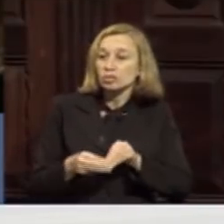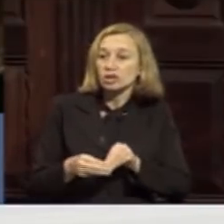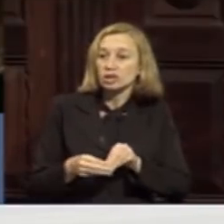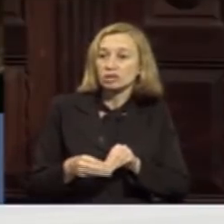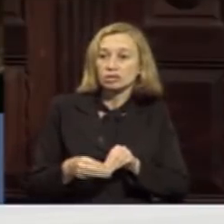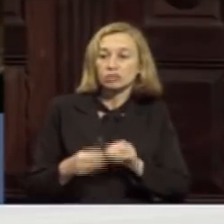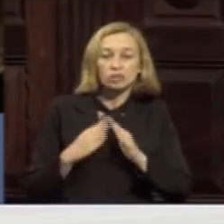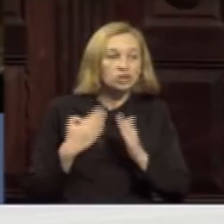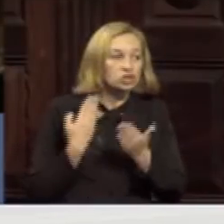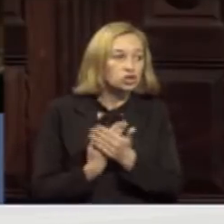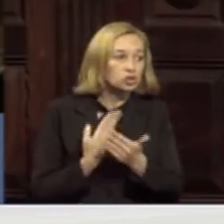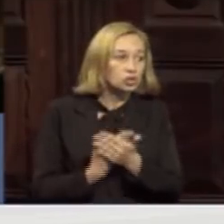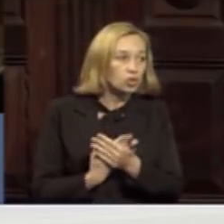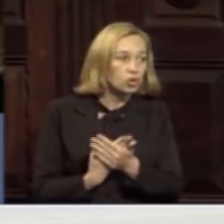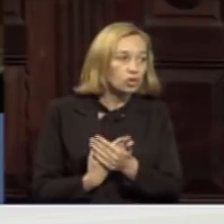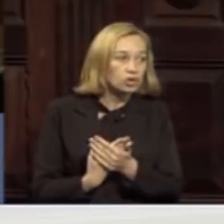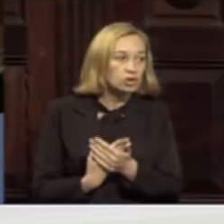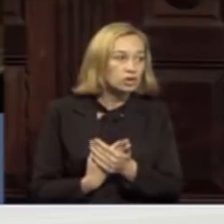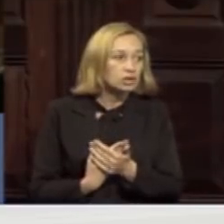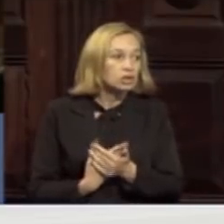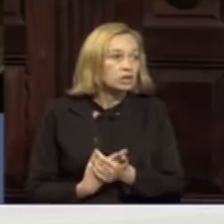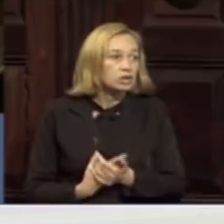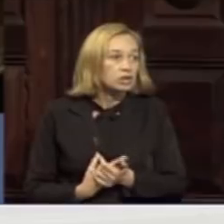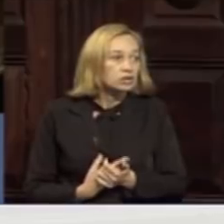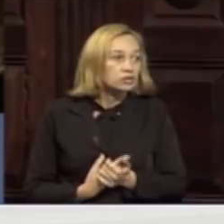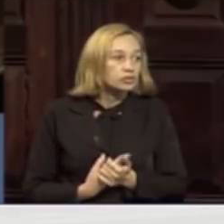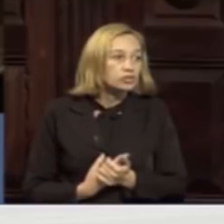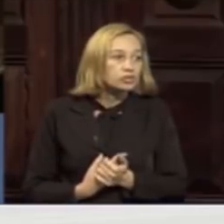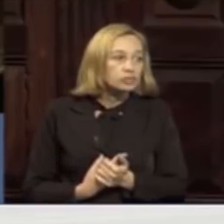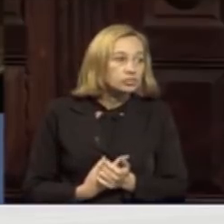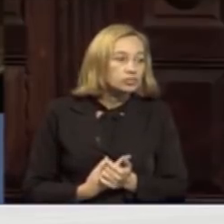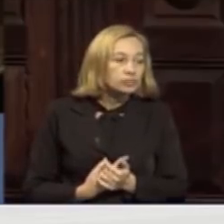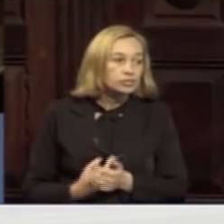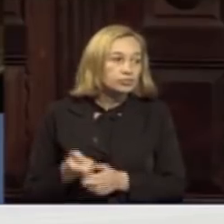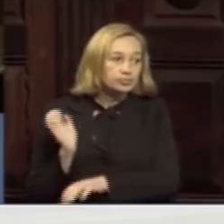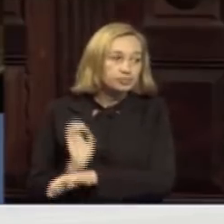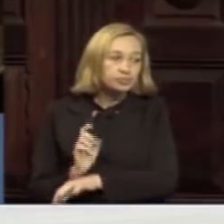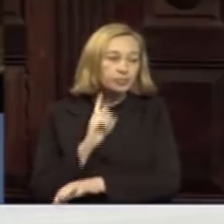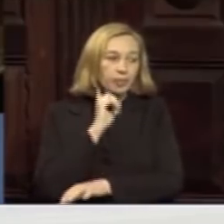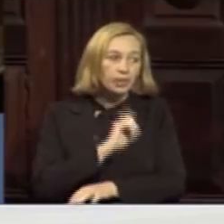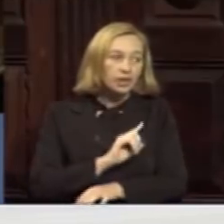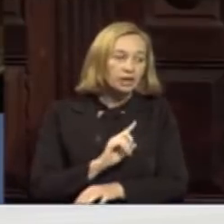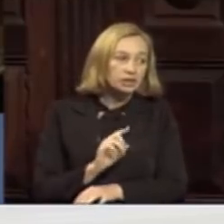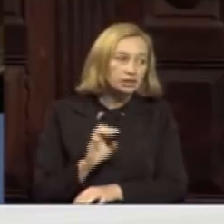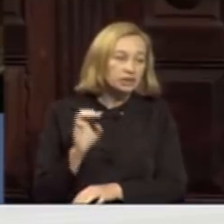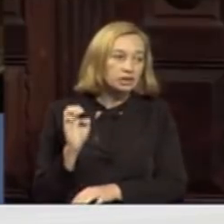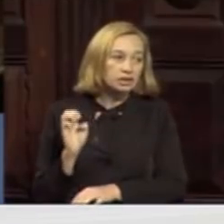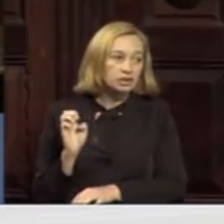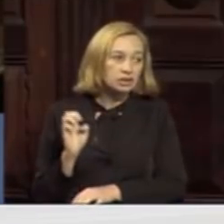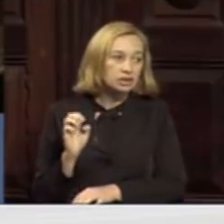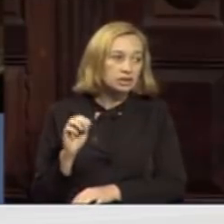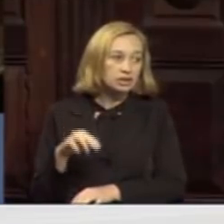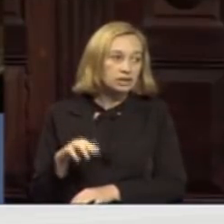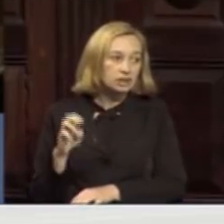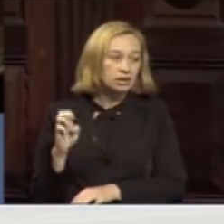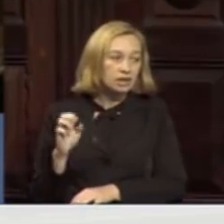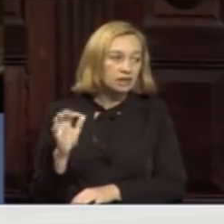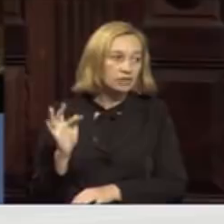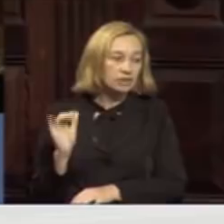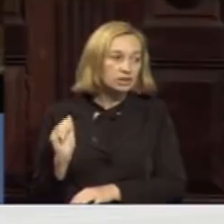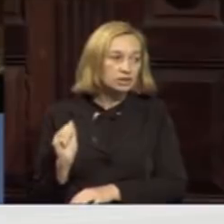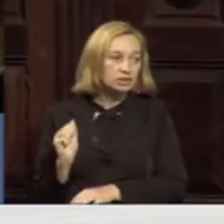colégio pela Universidade Estadual do Norte Fluminense, a UENF, Darcy Ribeiro. Conversamos